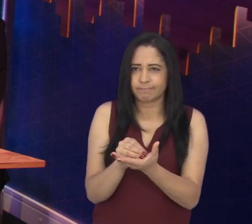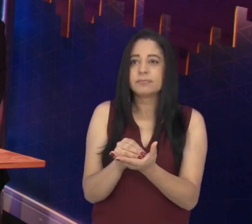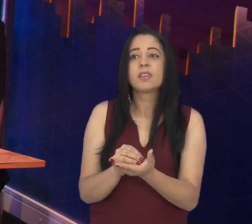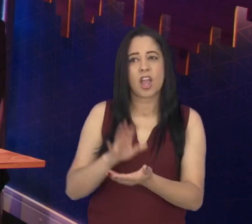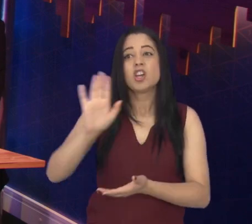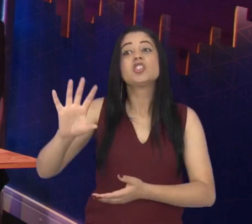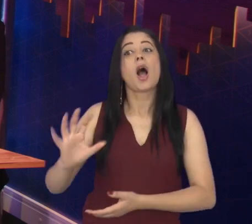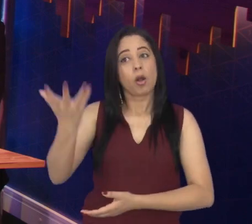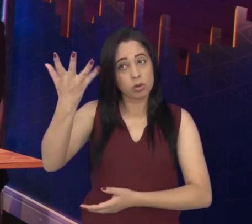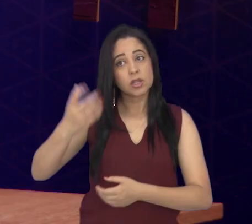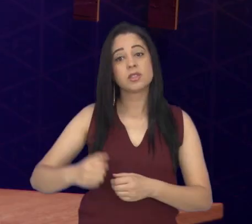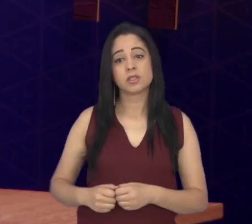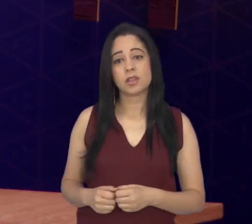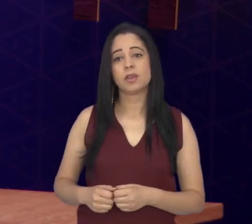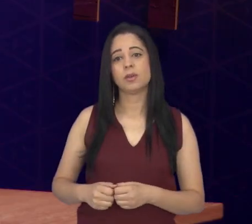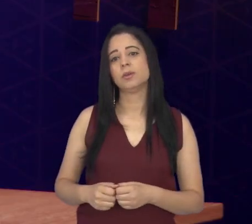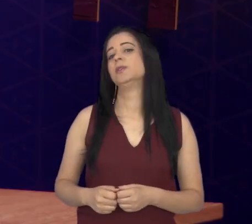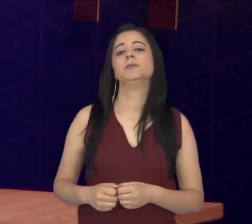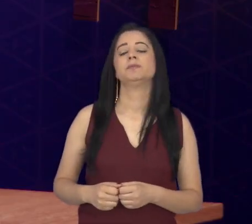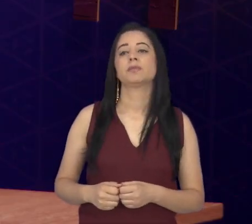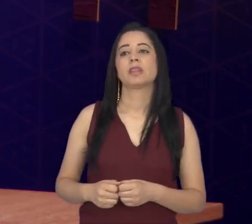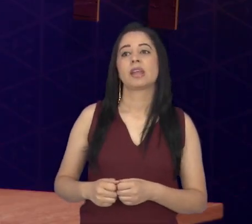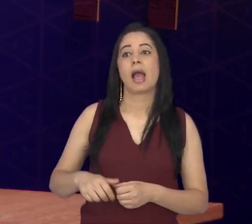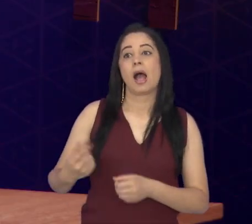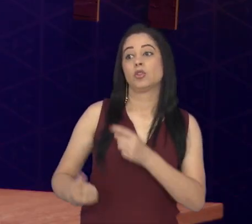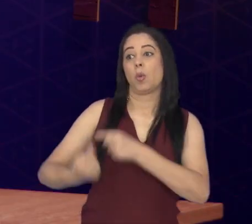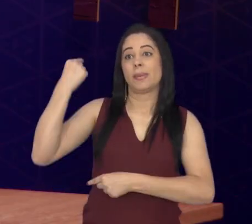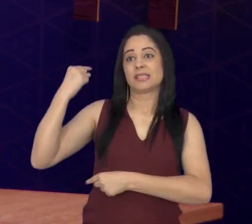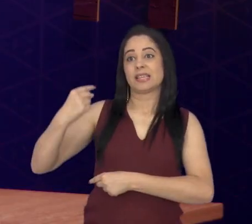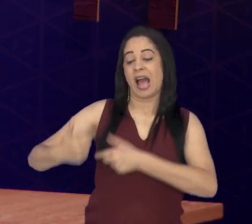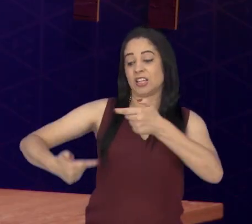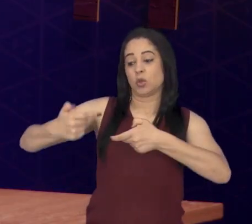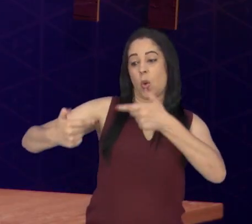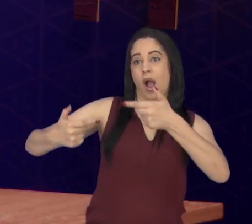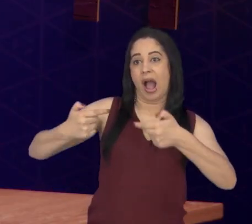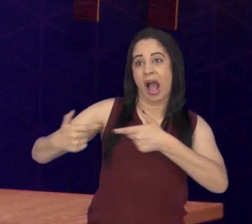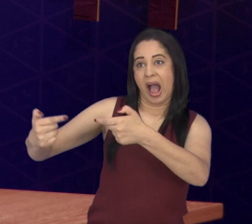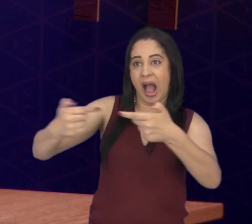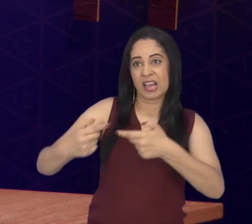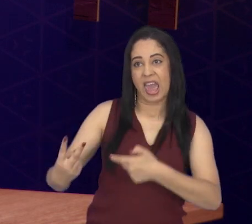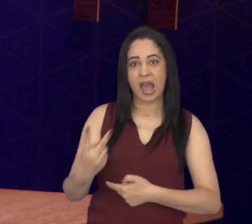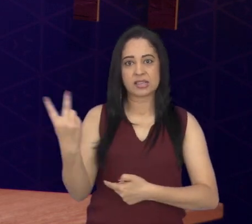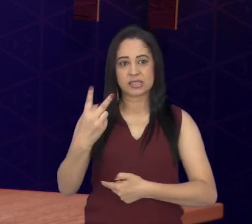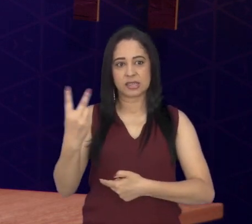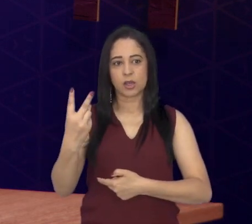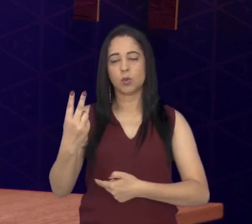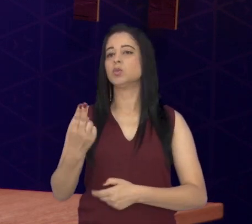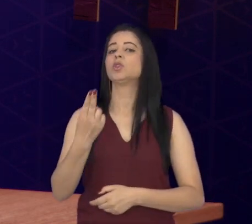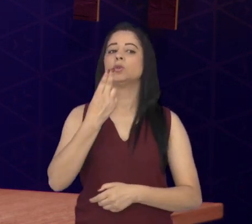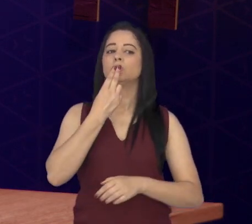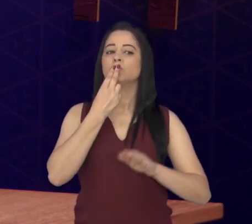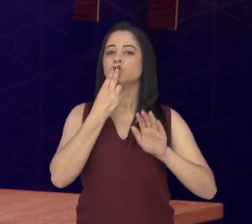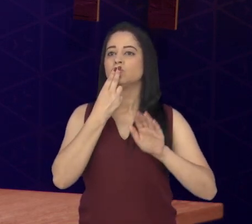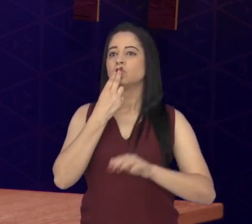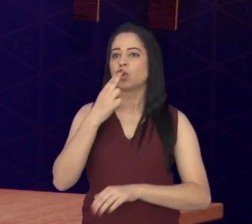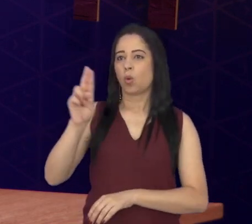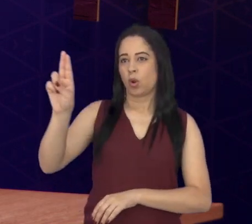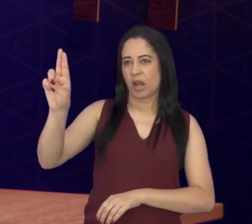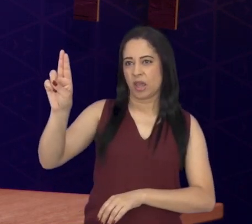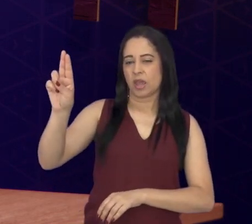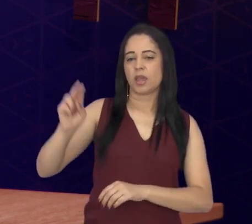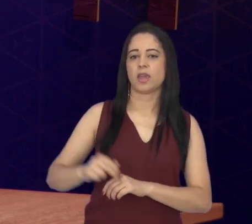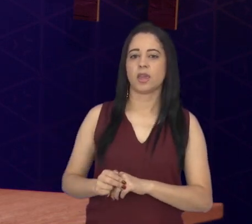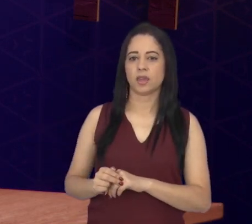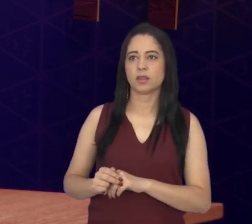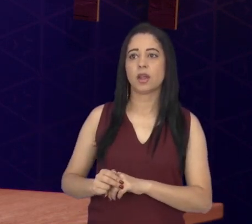sangue, mas, meu, a gente teve isso, né? Na Segunda Guerra Mundial, Hitler era um líder, não era